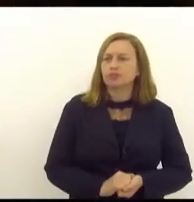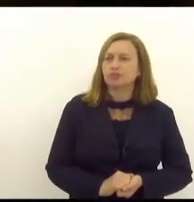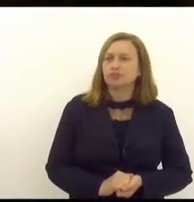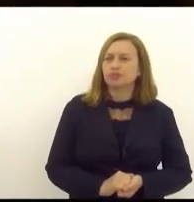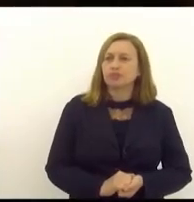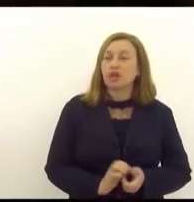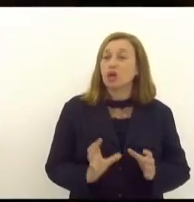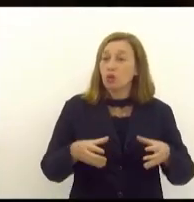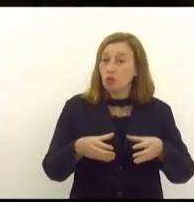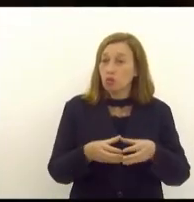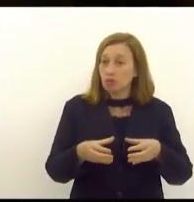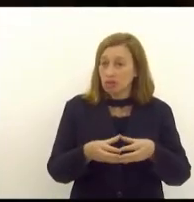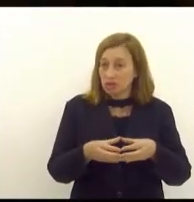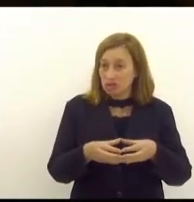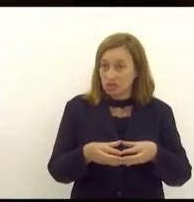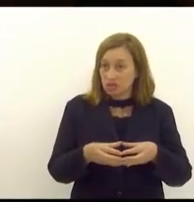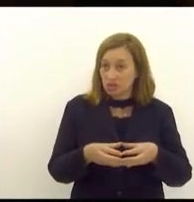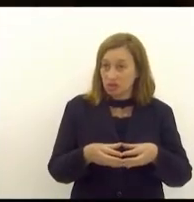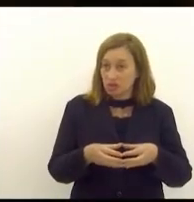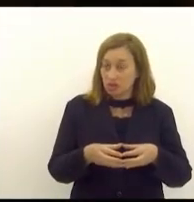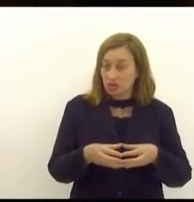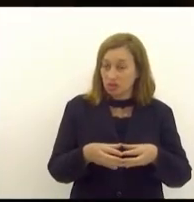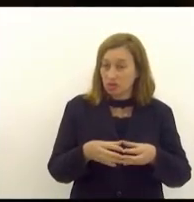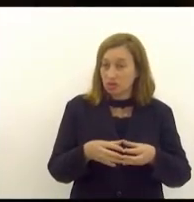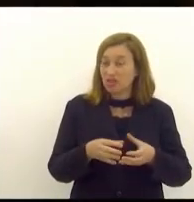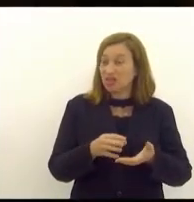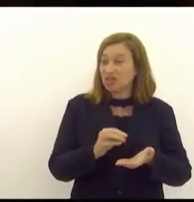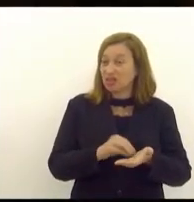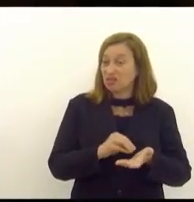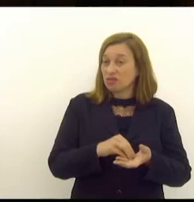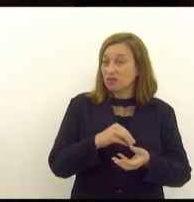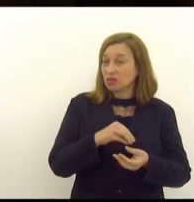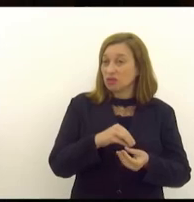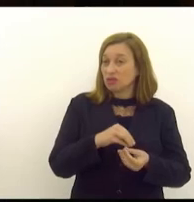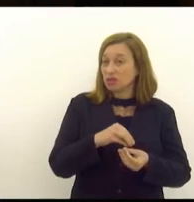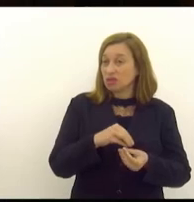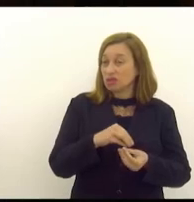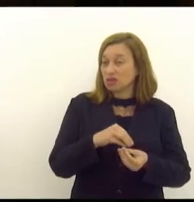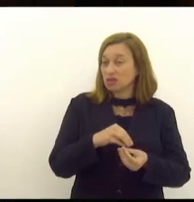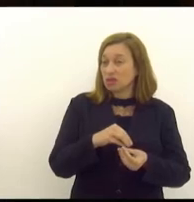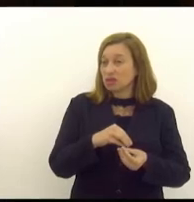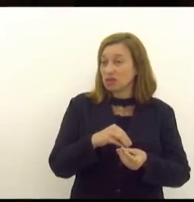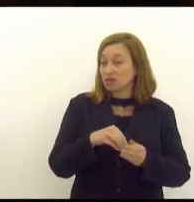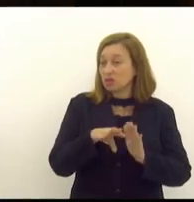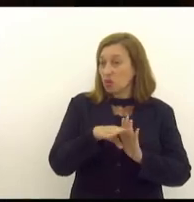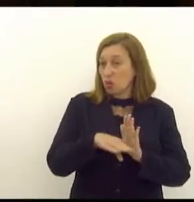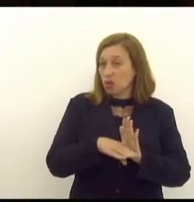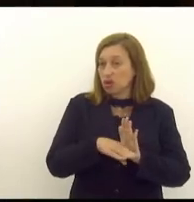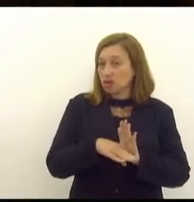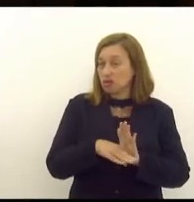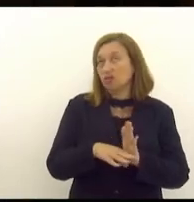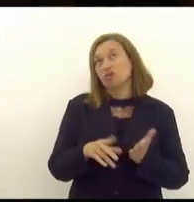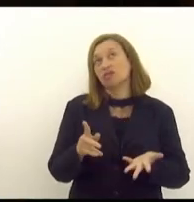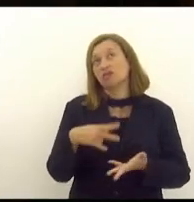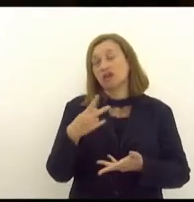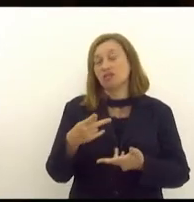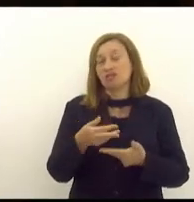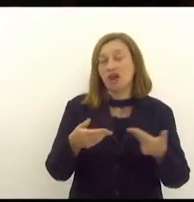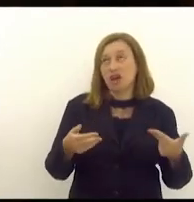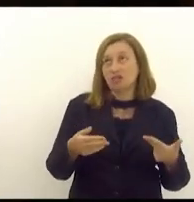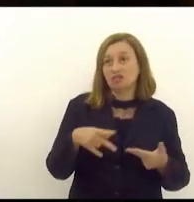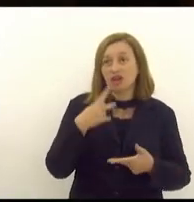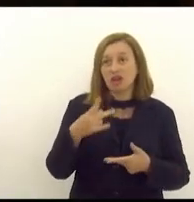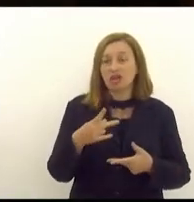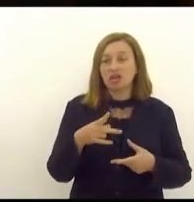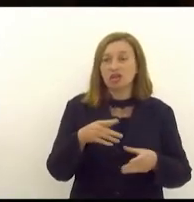essa Comissão da desordem ela não foi instalada simplesmente como querem muitos disponibilizar como uma